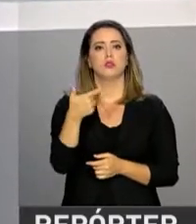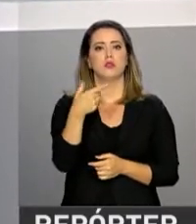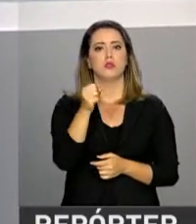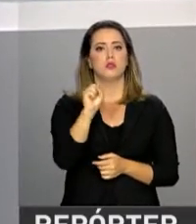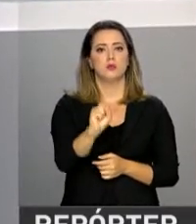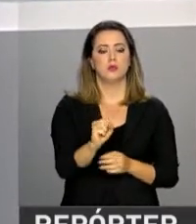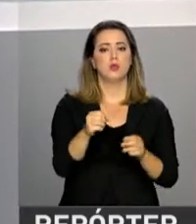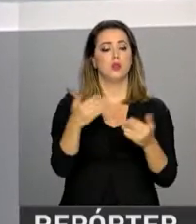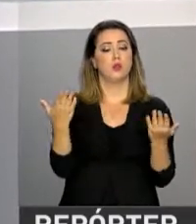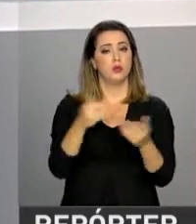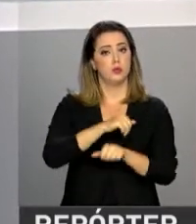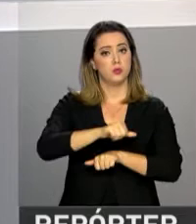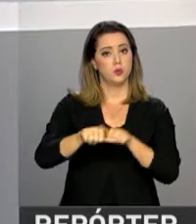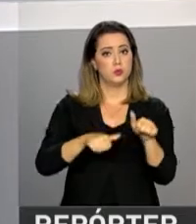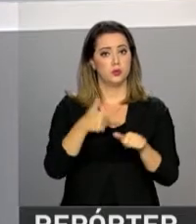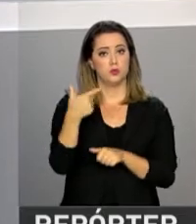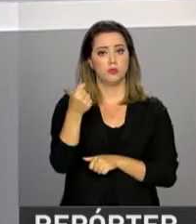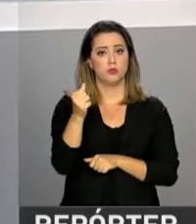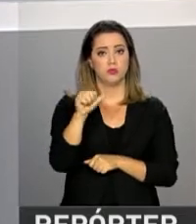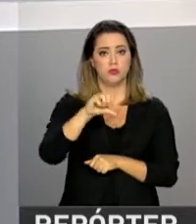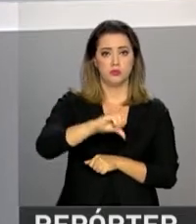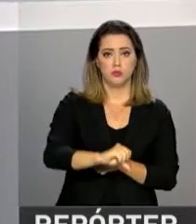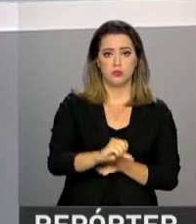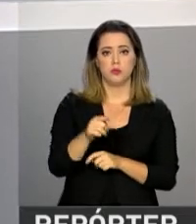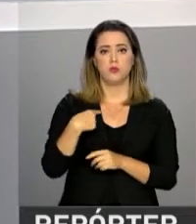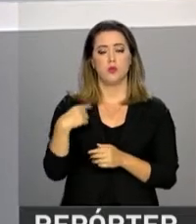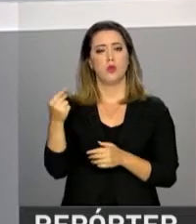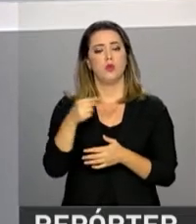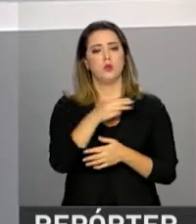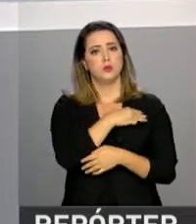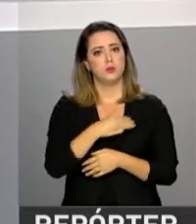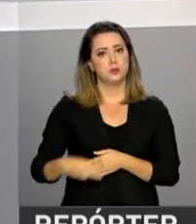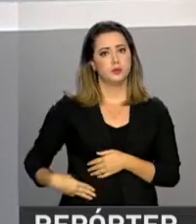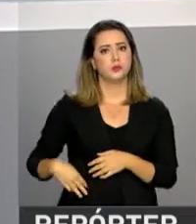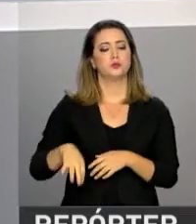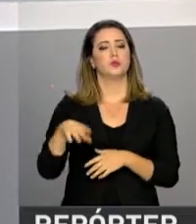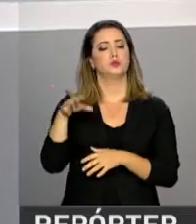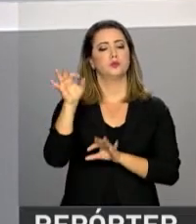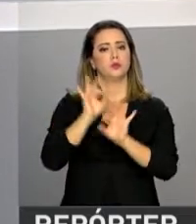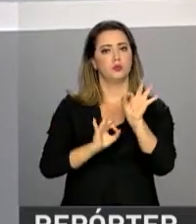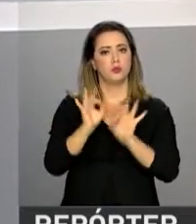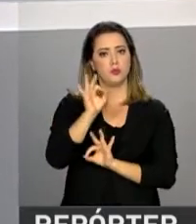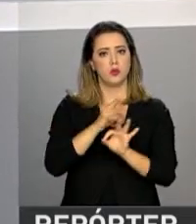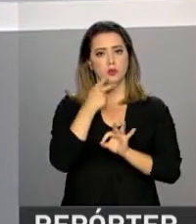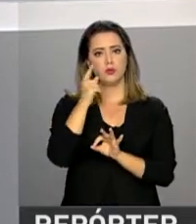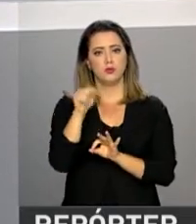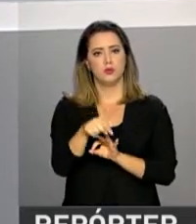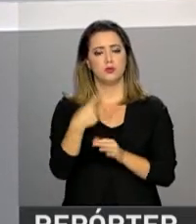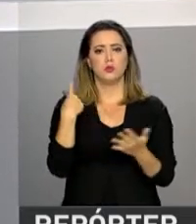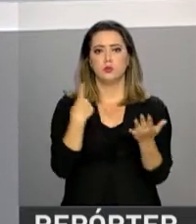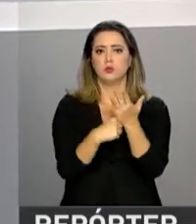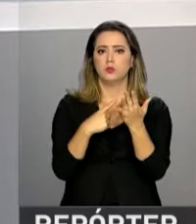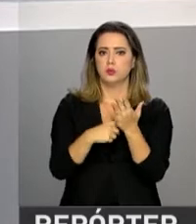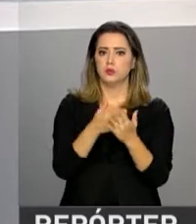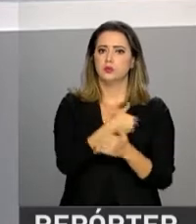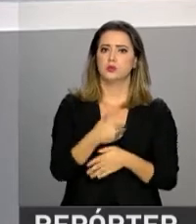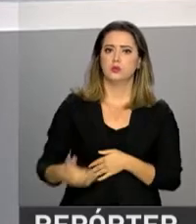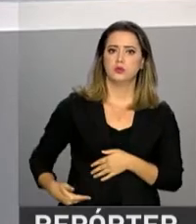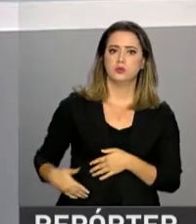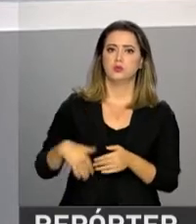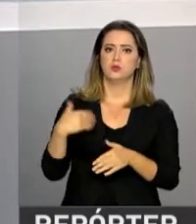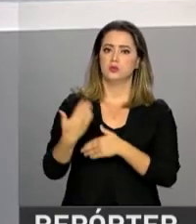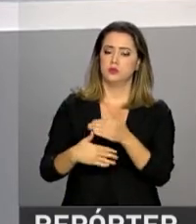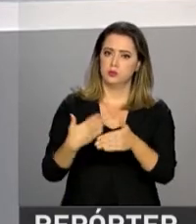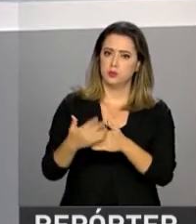para 2019 segundo o ministro do planejamento de oliveira as medidas demonstram o compromisso do governo com o